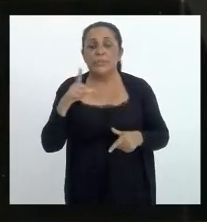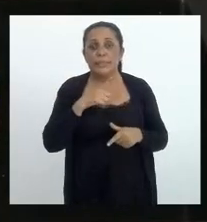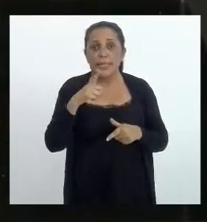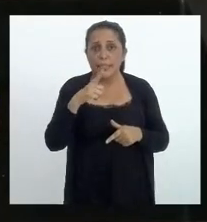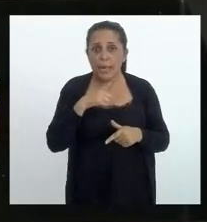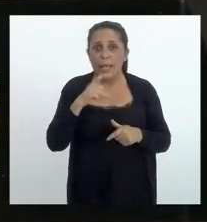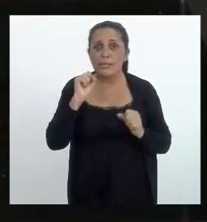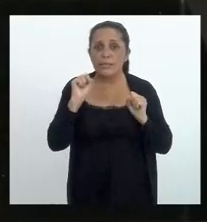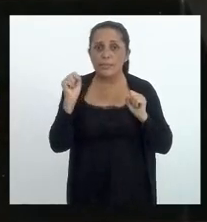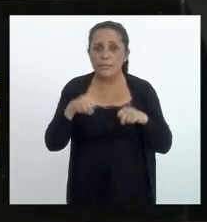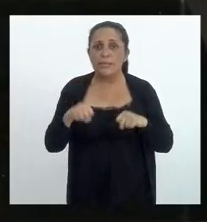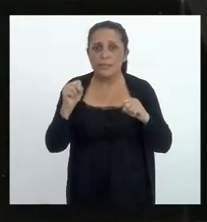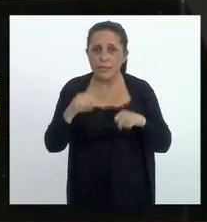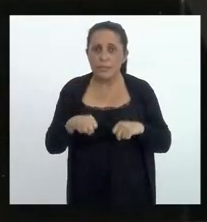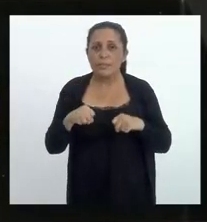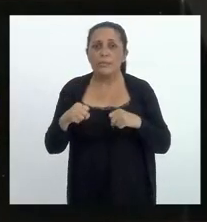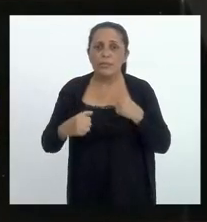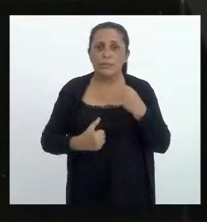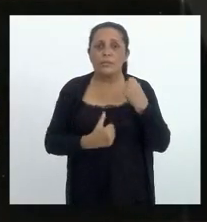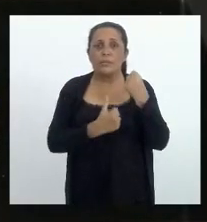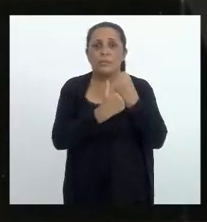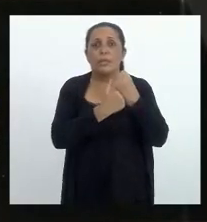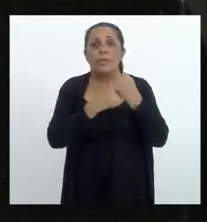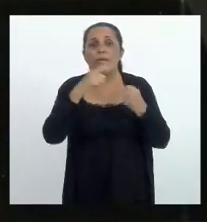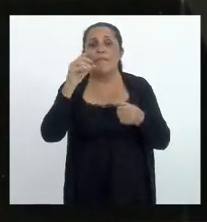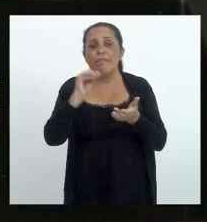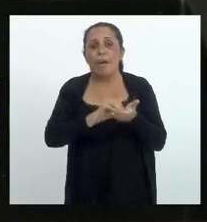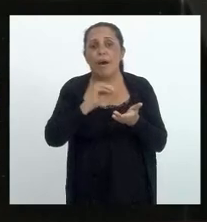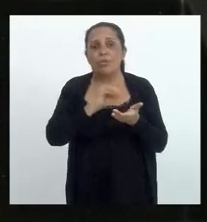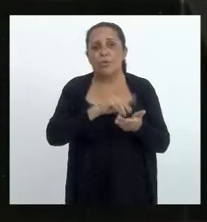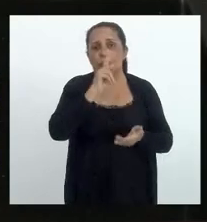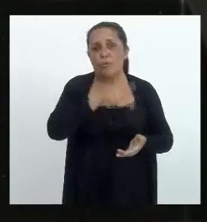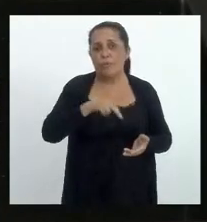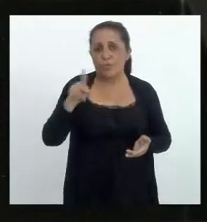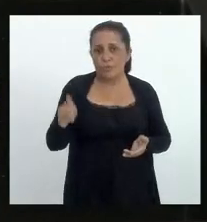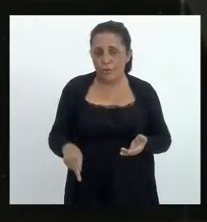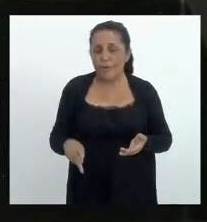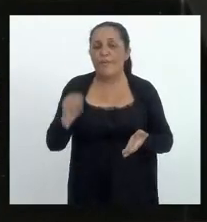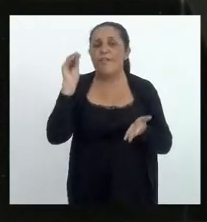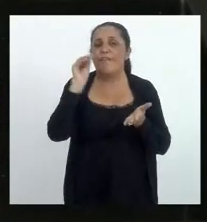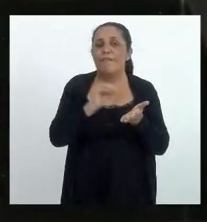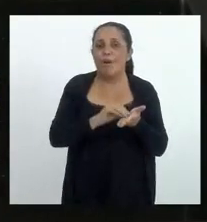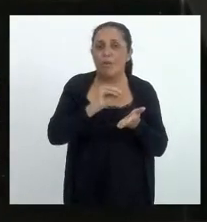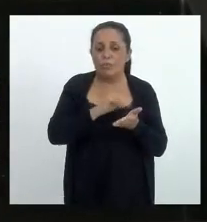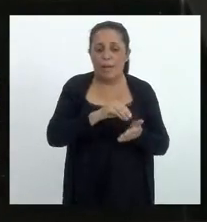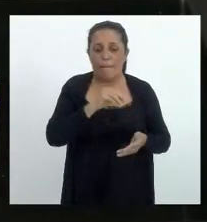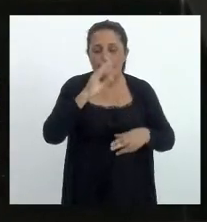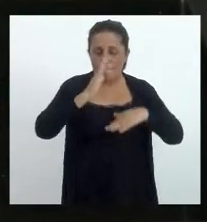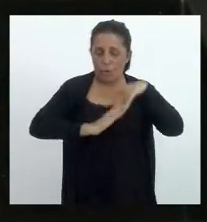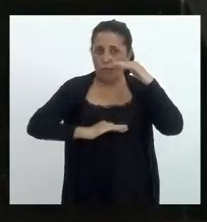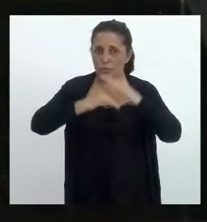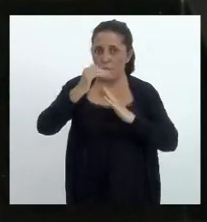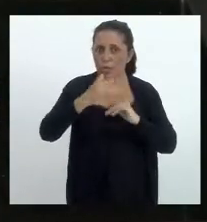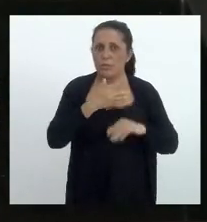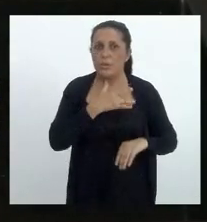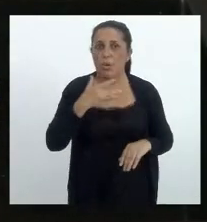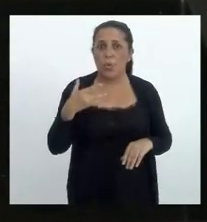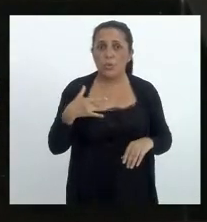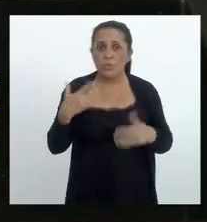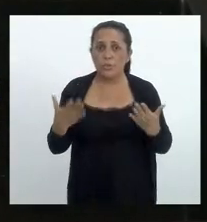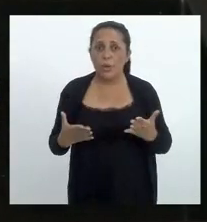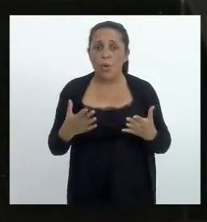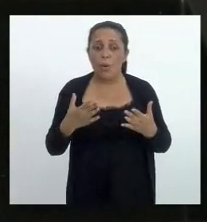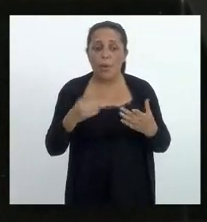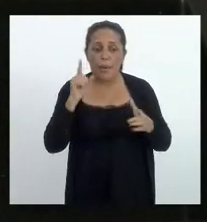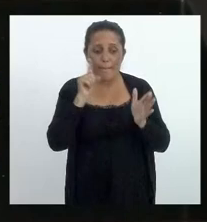dessas vacâncias? Porque hoje há falta de professores e há falta de profissionais de saúde. Isso é uma pergunta muito objetiva para quem